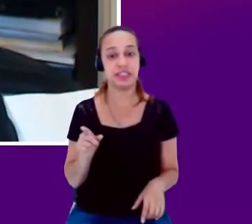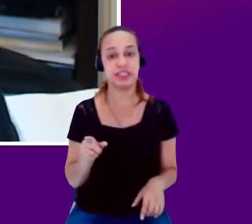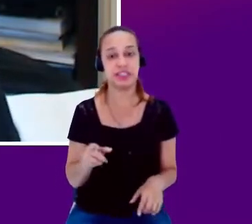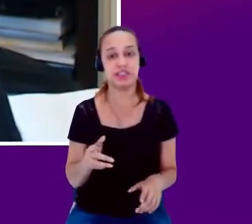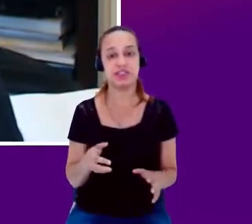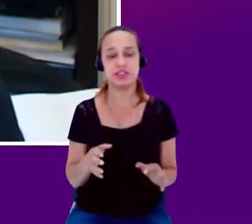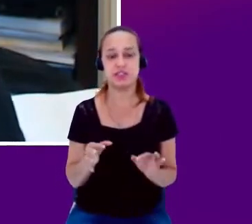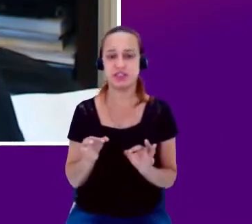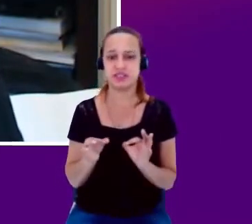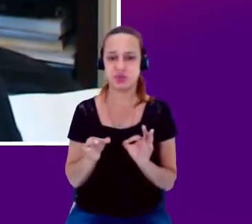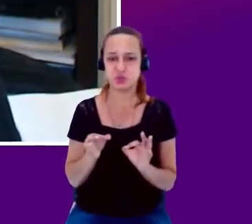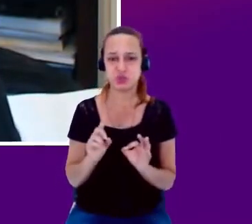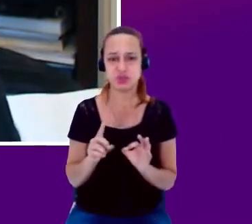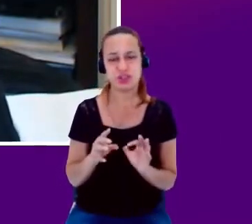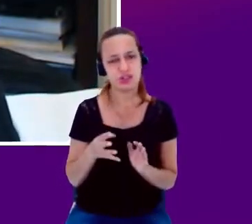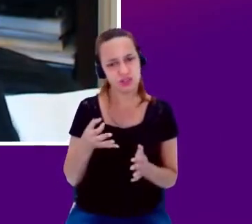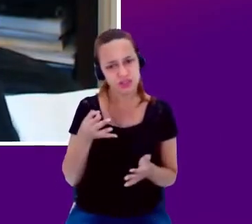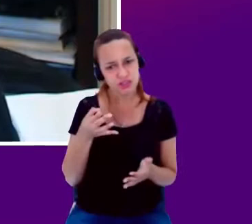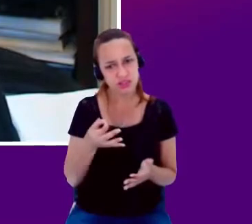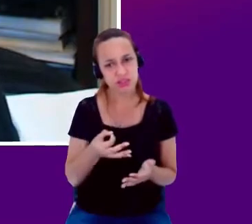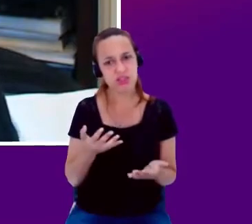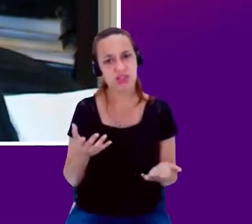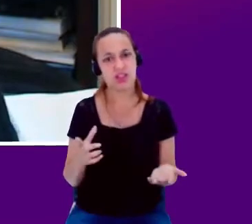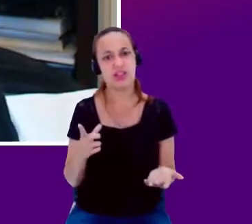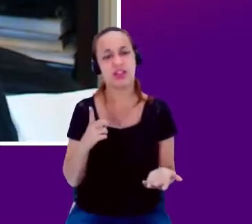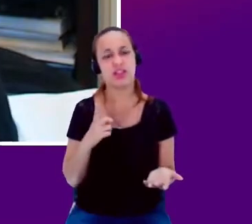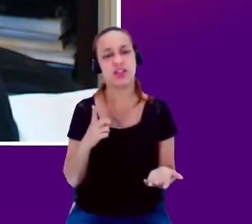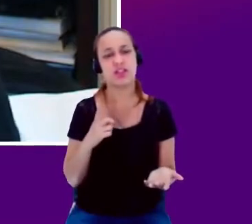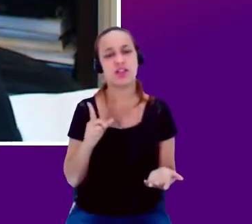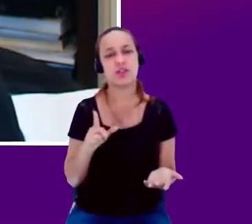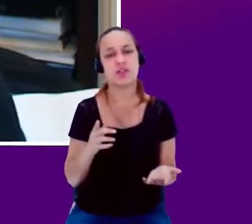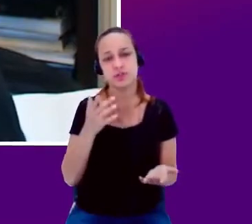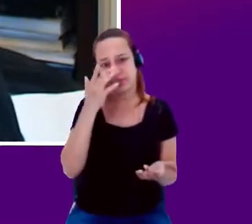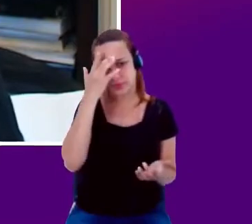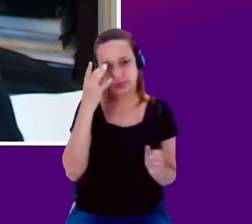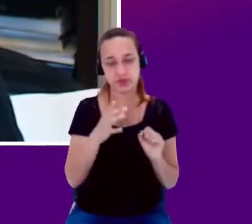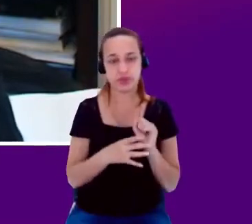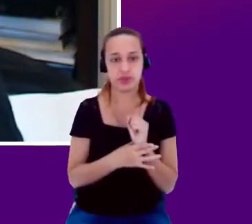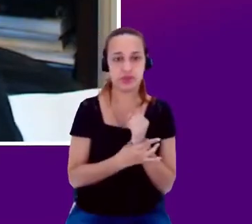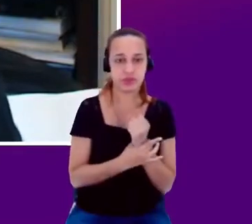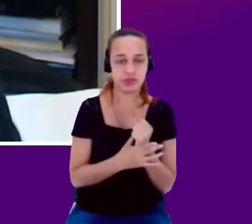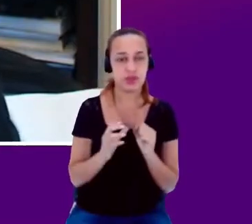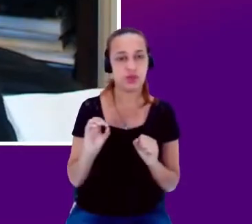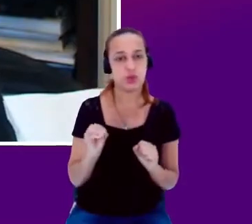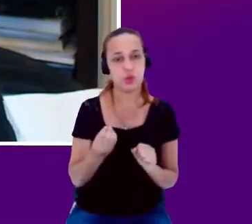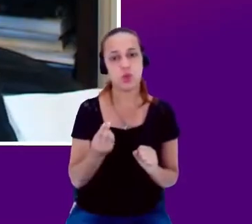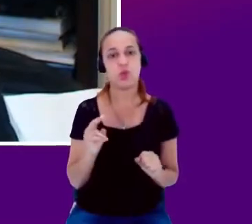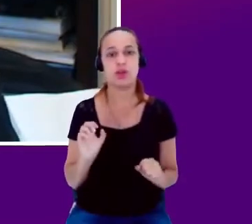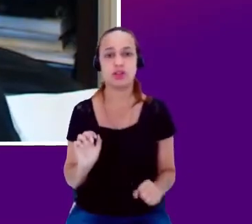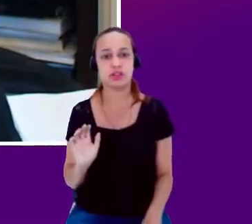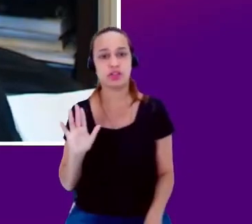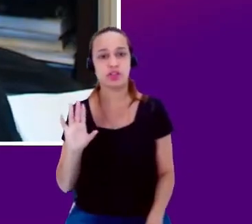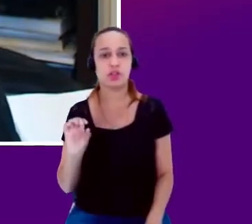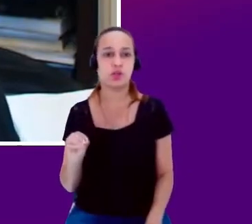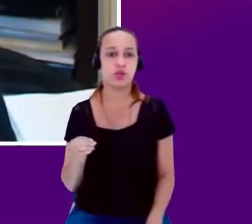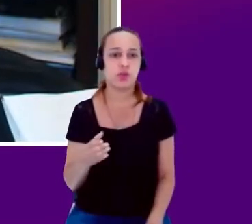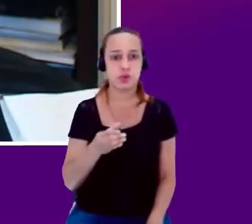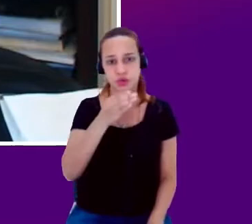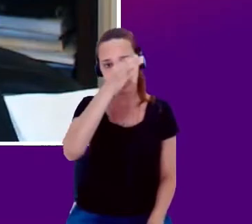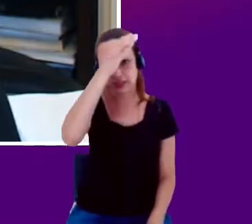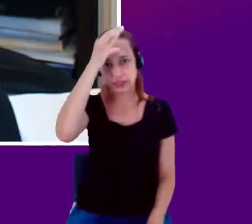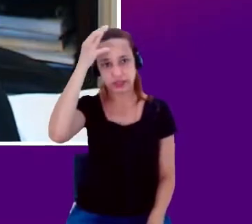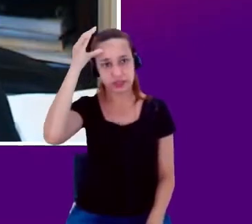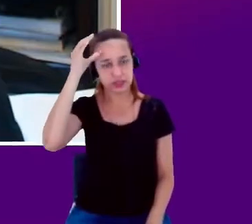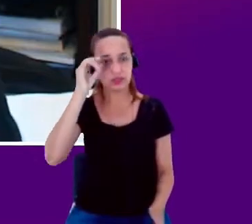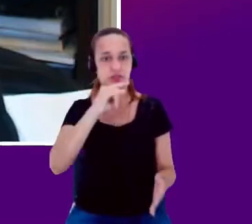naquele momento em que o segurado, ou o candidato, ou o cliente preenchia aquele famigerado questionário cheio